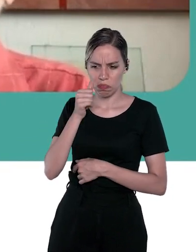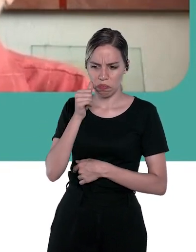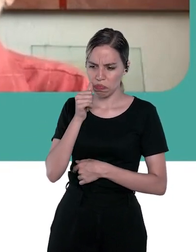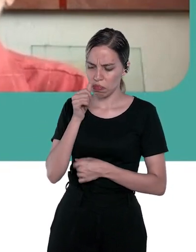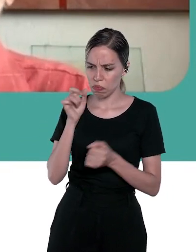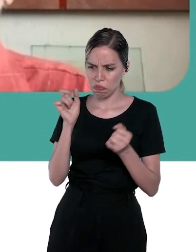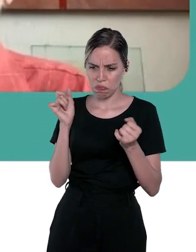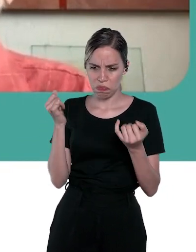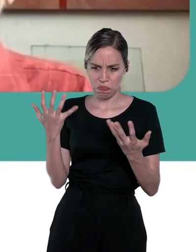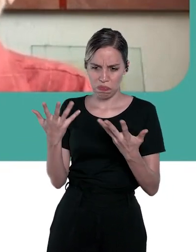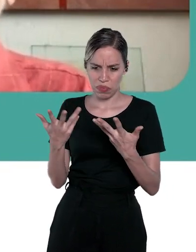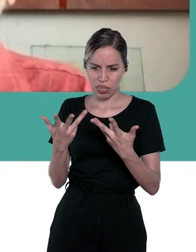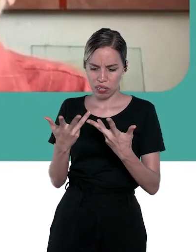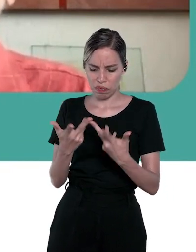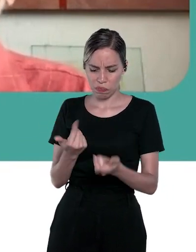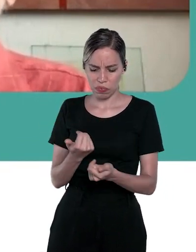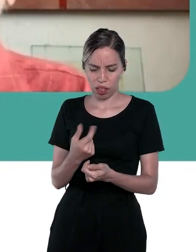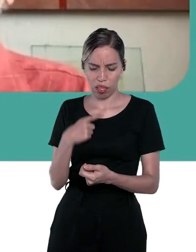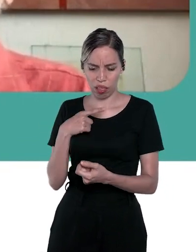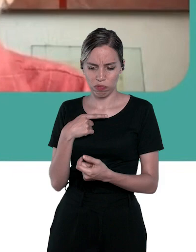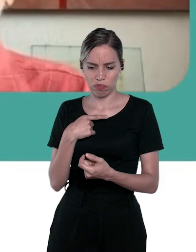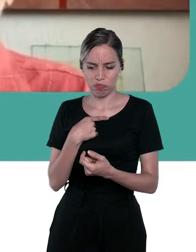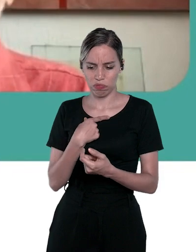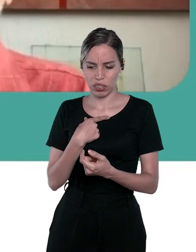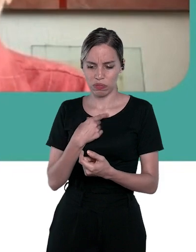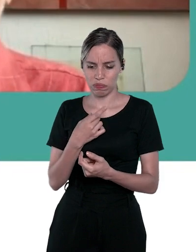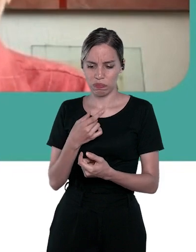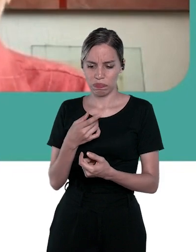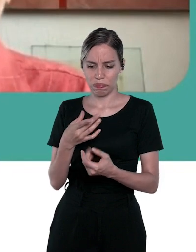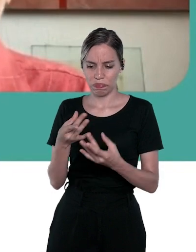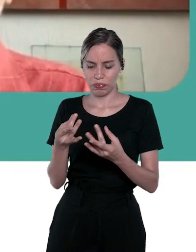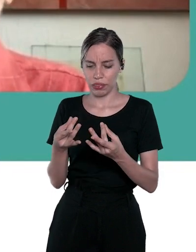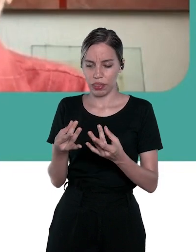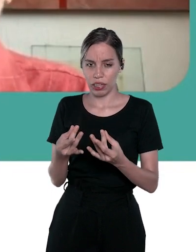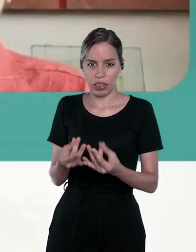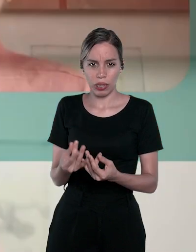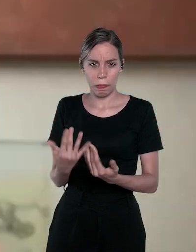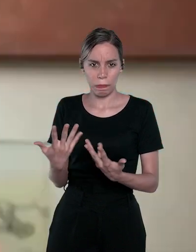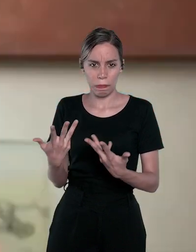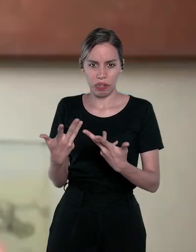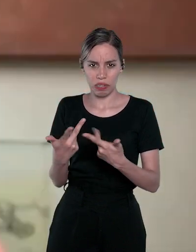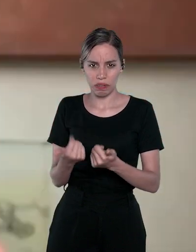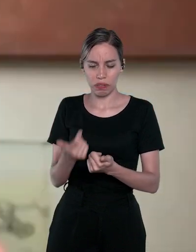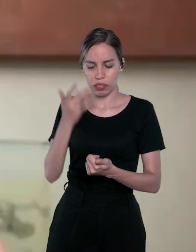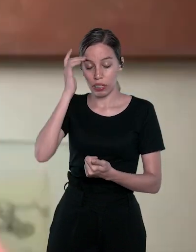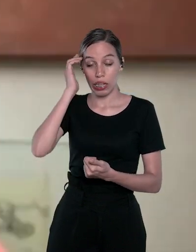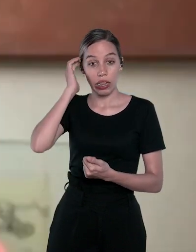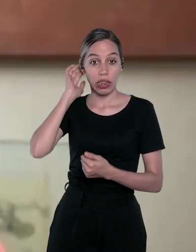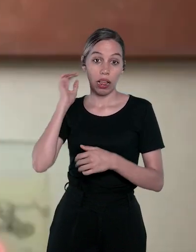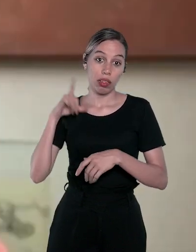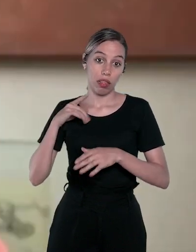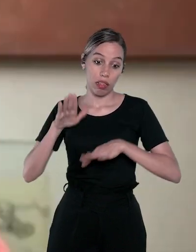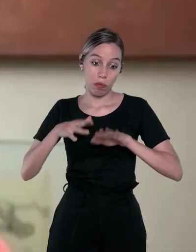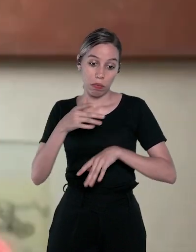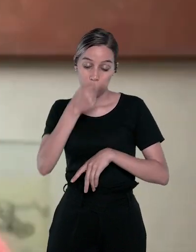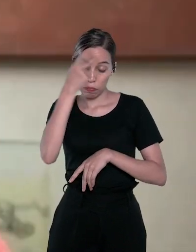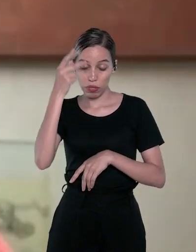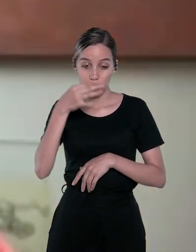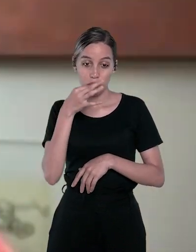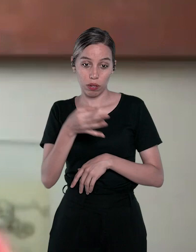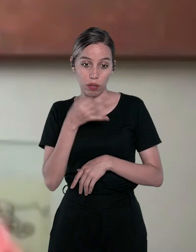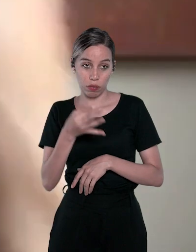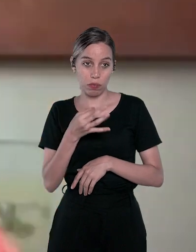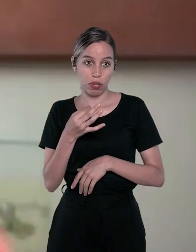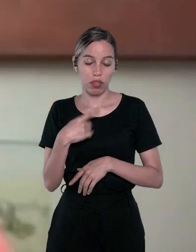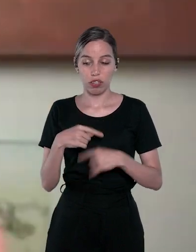e também de uma técnica refinada, ao contrário de alguns críticos que acham que a Adélia é muito espontânea, muita